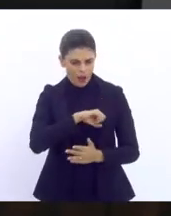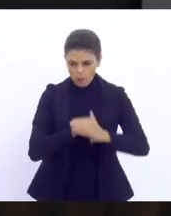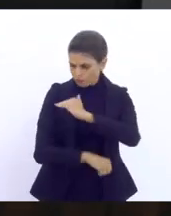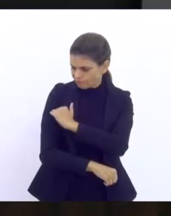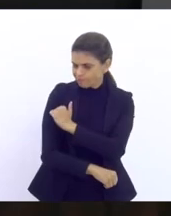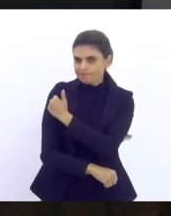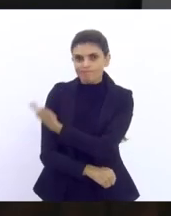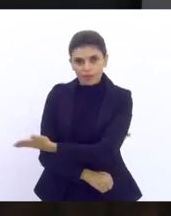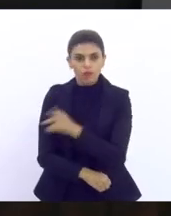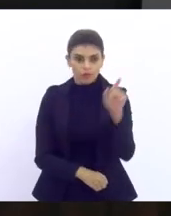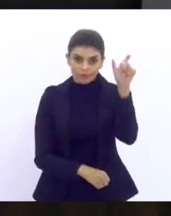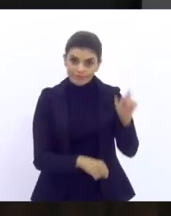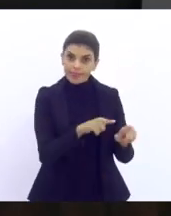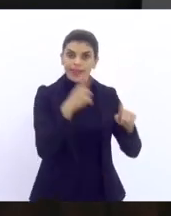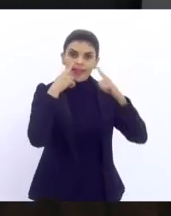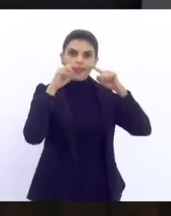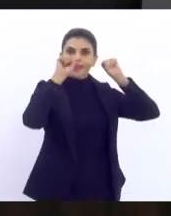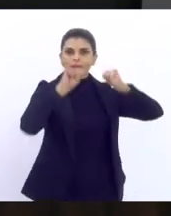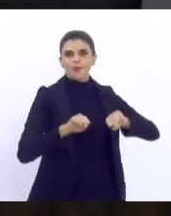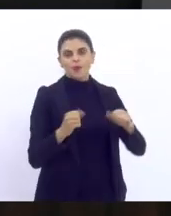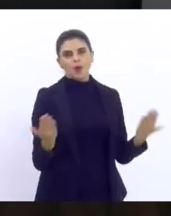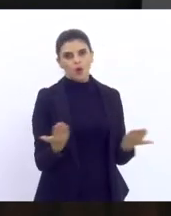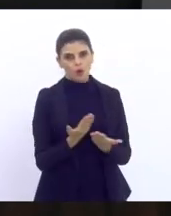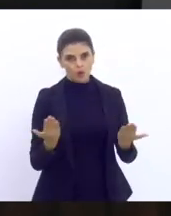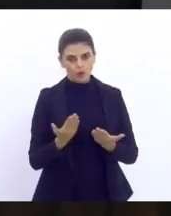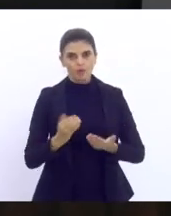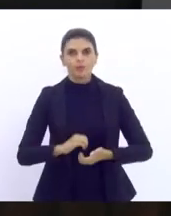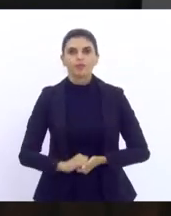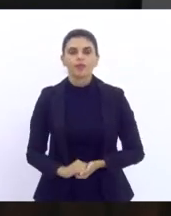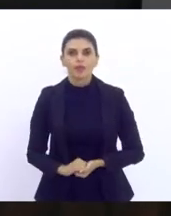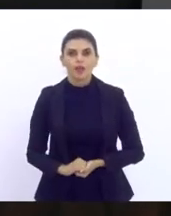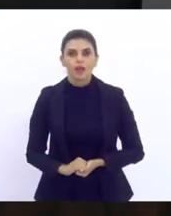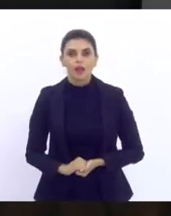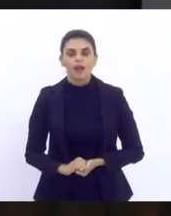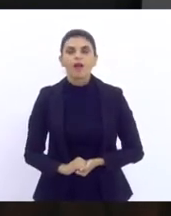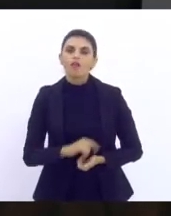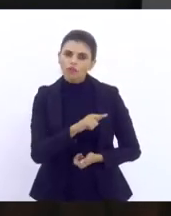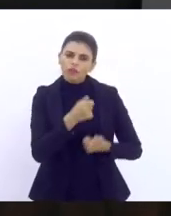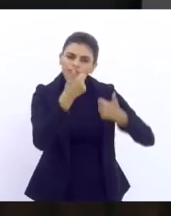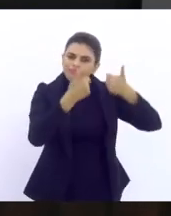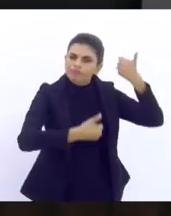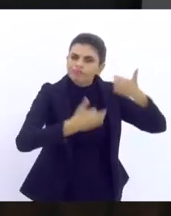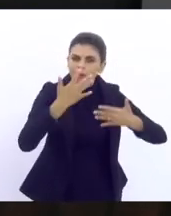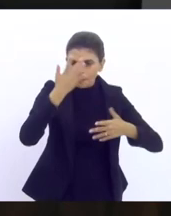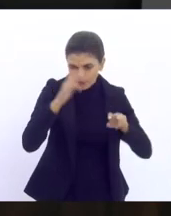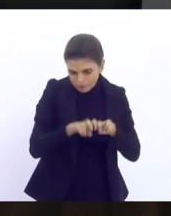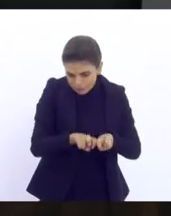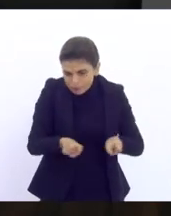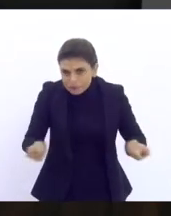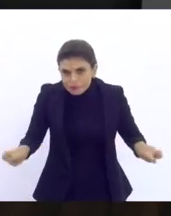que você se faz presente aqui hoje. Hoje, de todos que estão aqui compondo essa mesa,